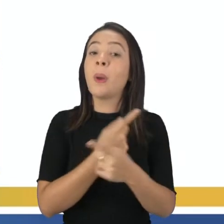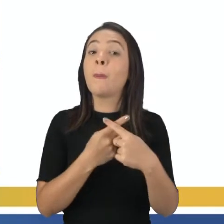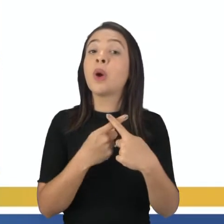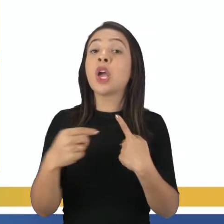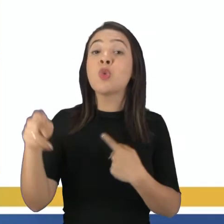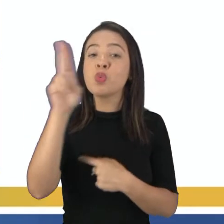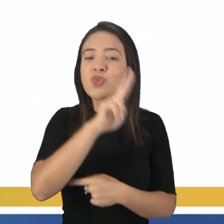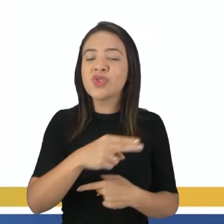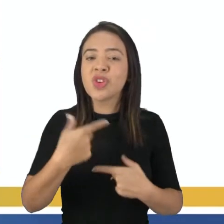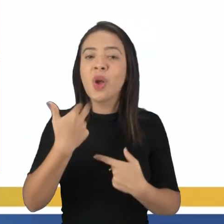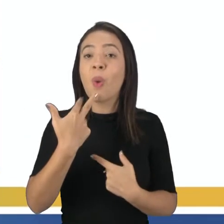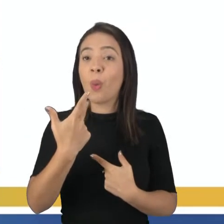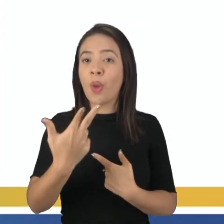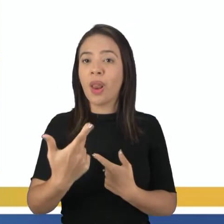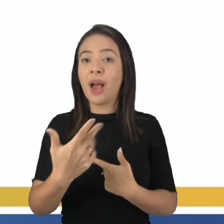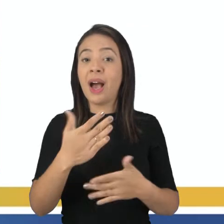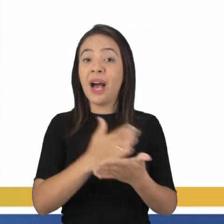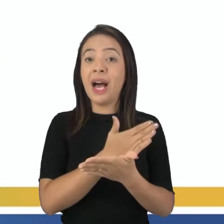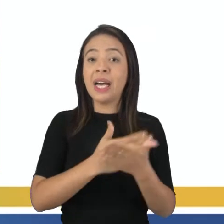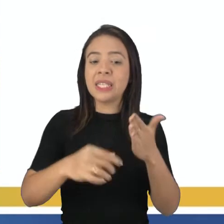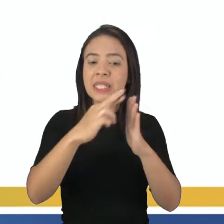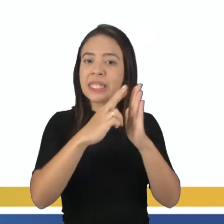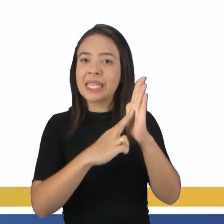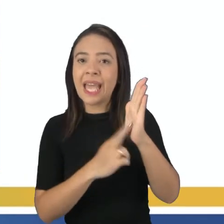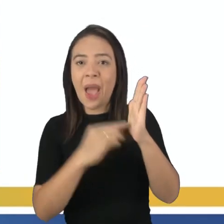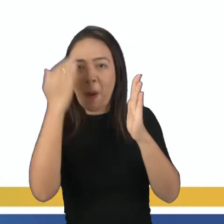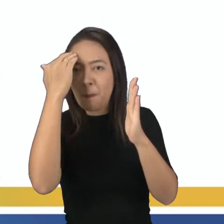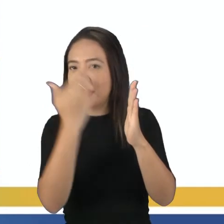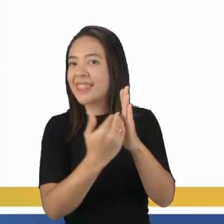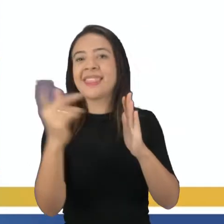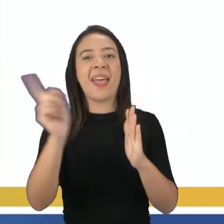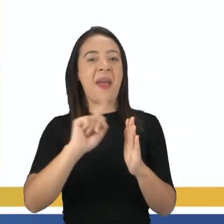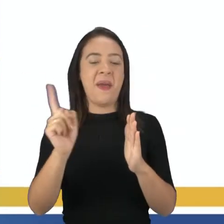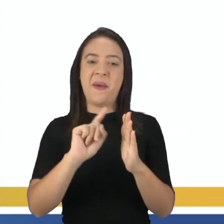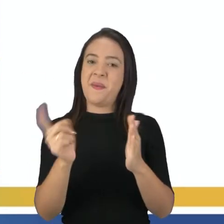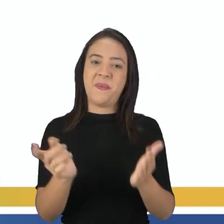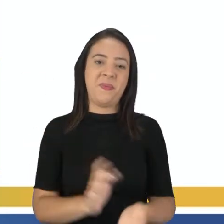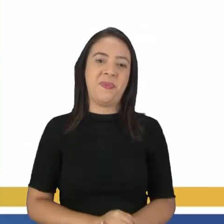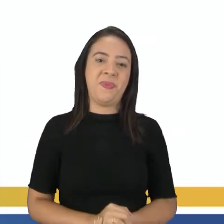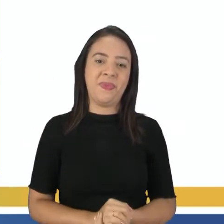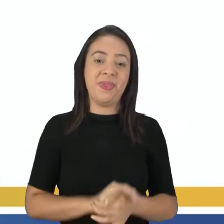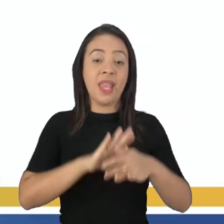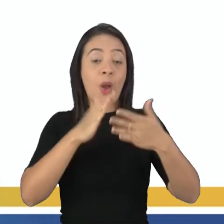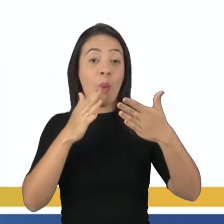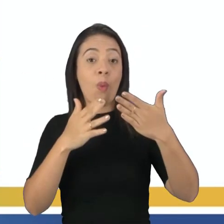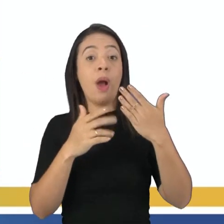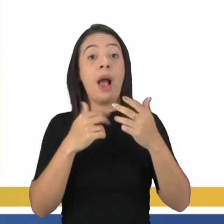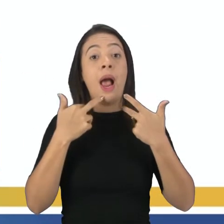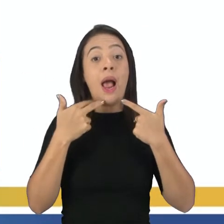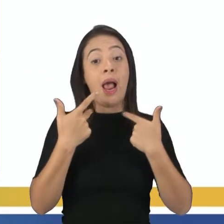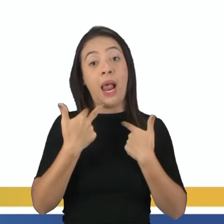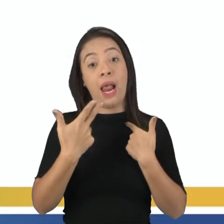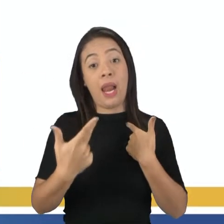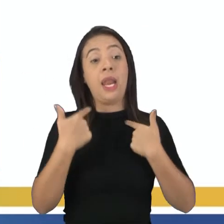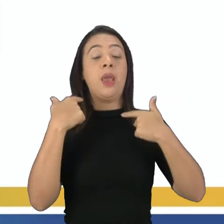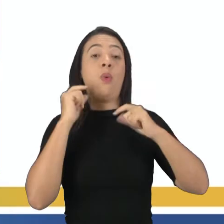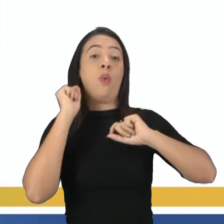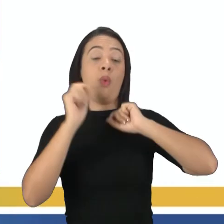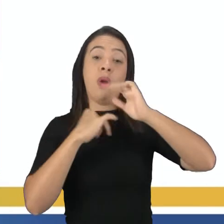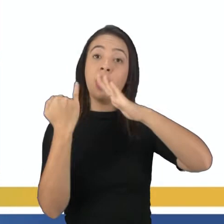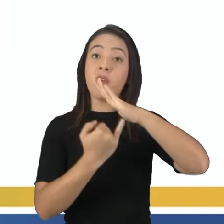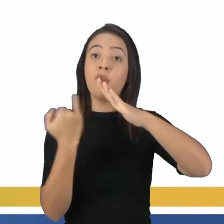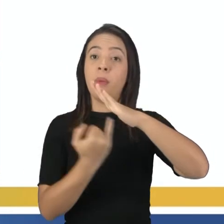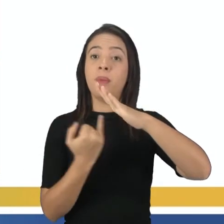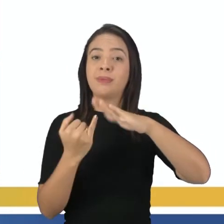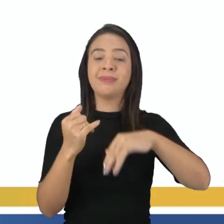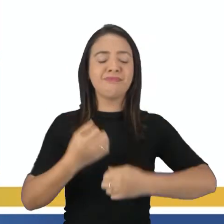uso nem sempre obedece regras impostas pela gramática tradicional. E a língua informal, essa linguagem informal, é a